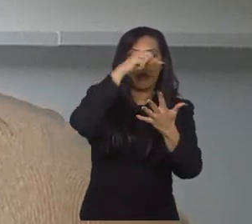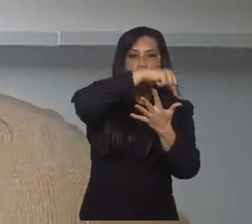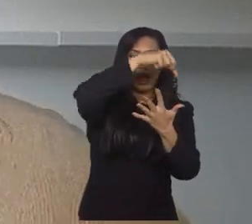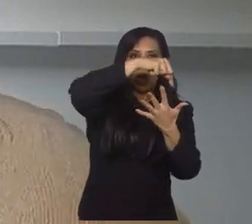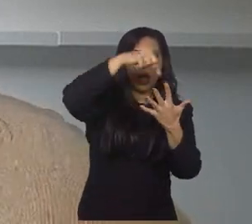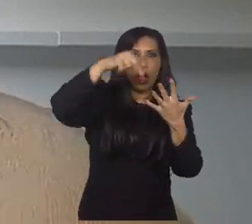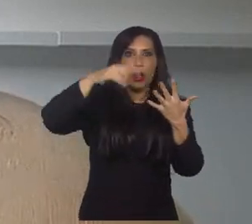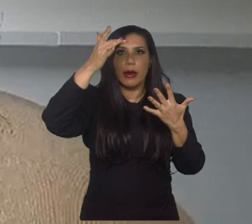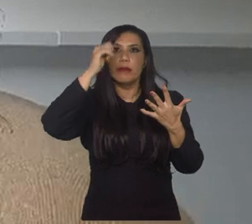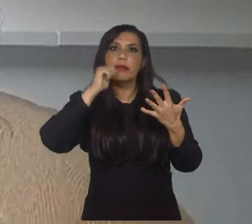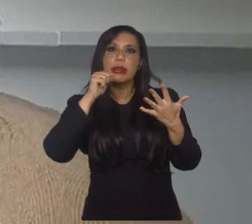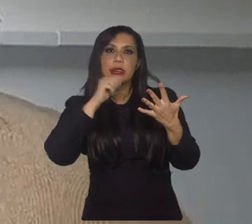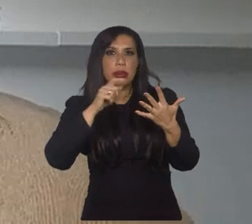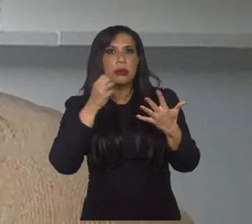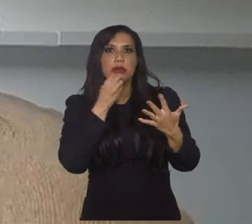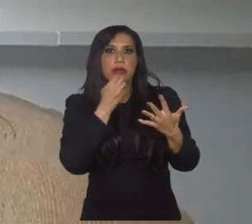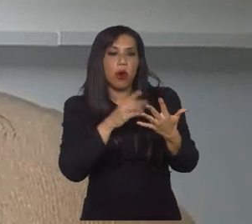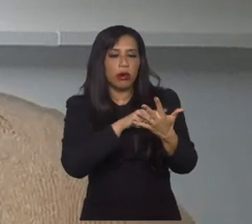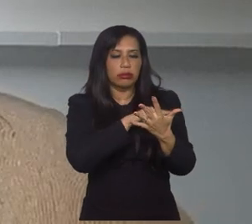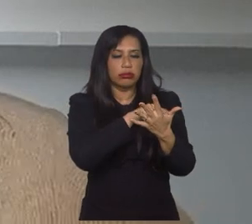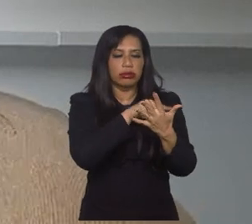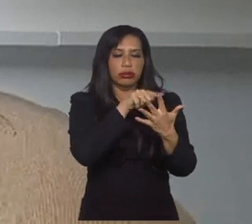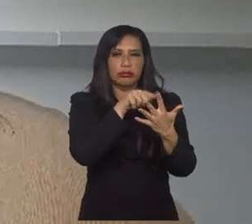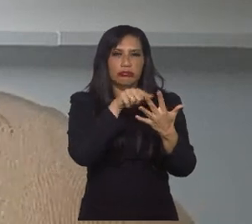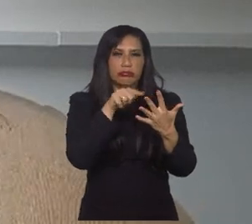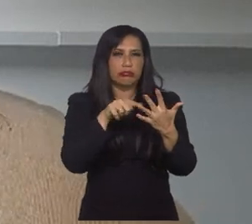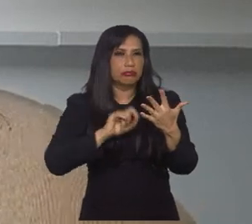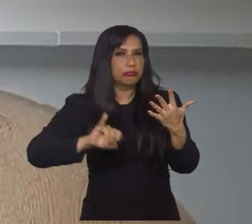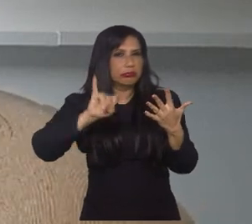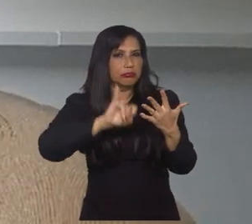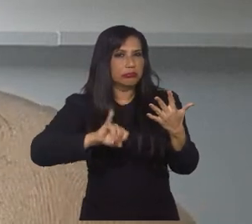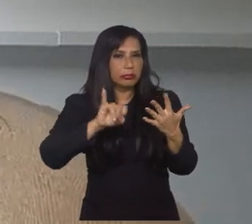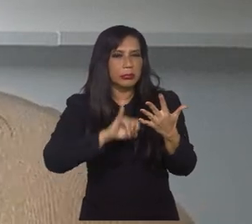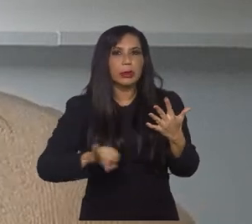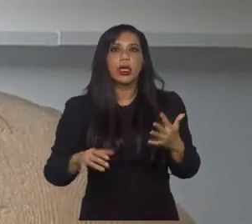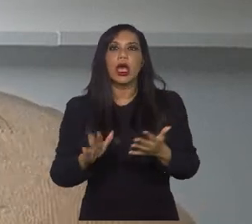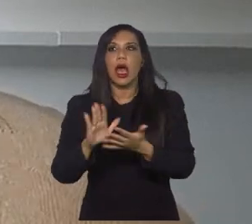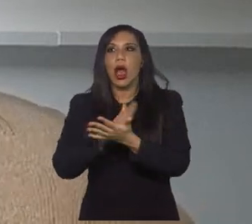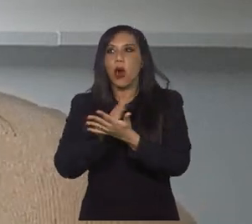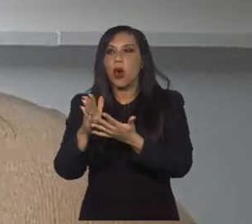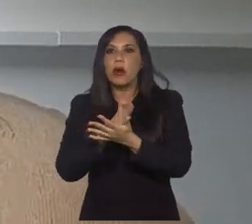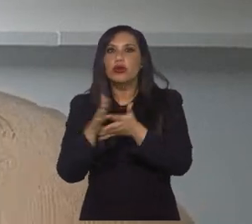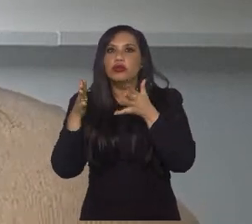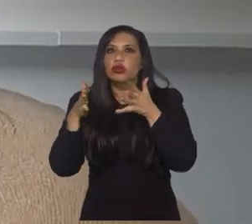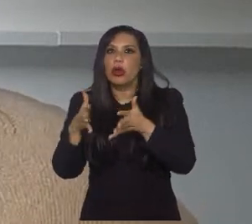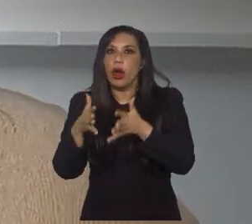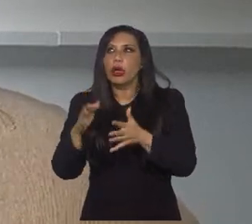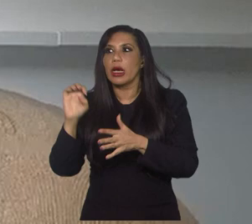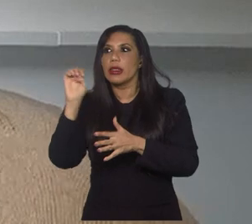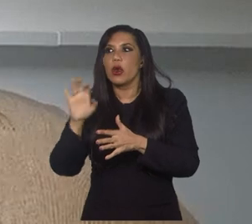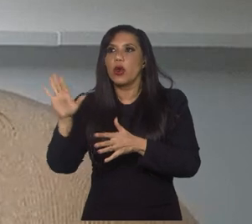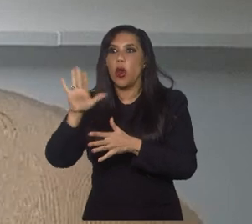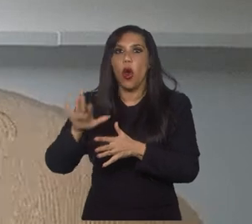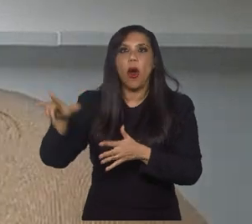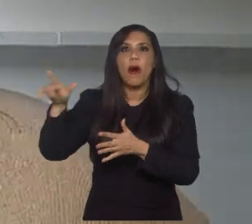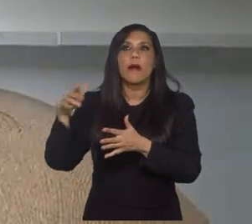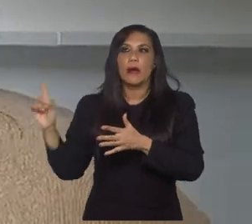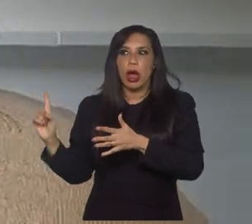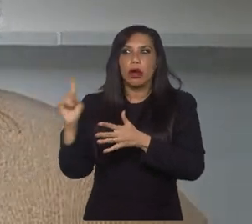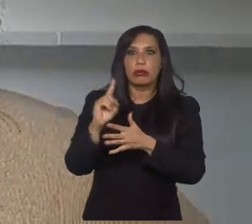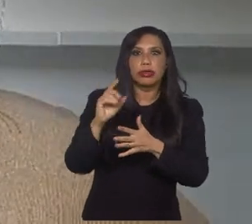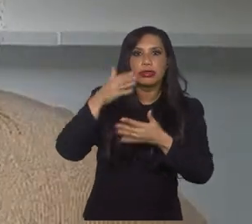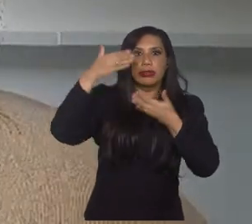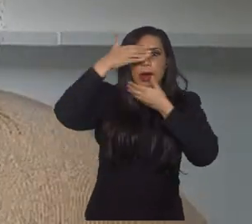Levante Las Planas. A Rosella Ayane também, que joga no Tottenham, algumas peças aí que podem fazer esse grupo ser